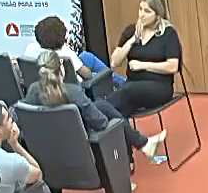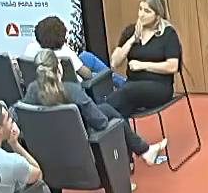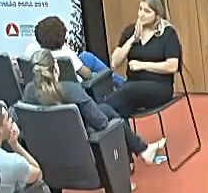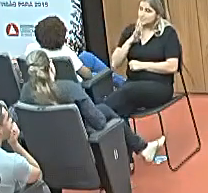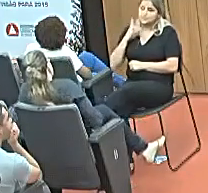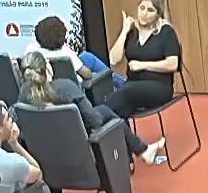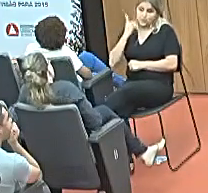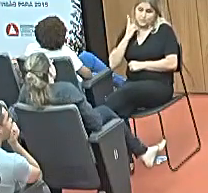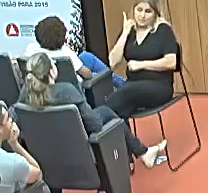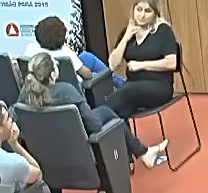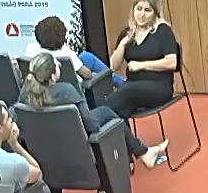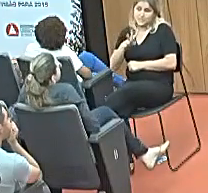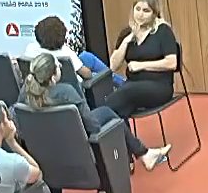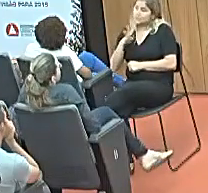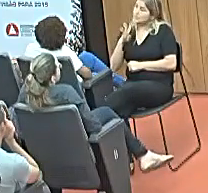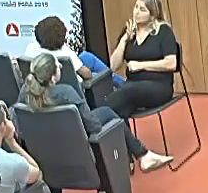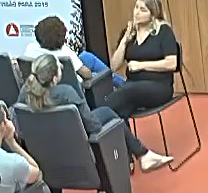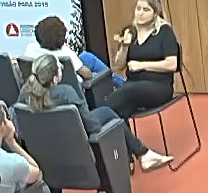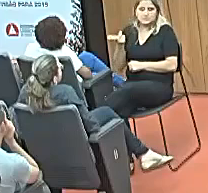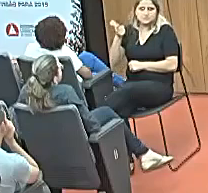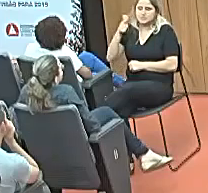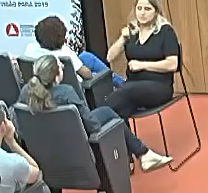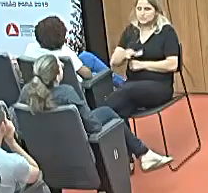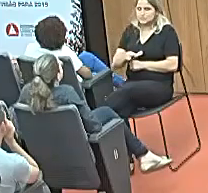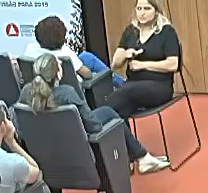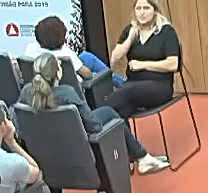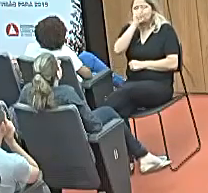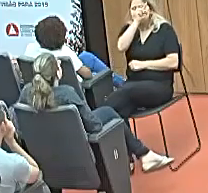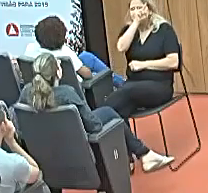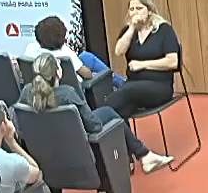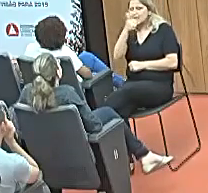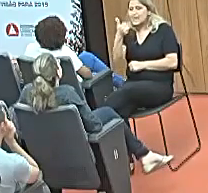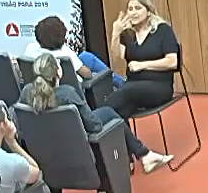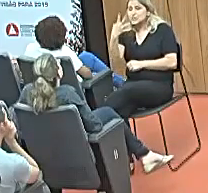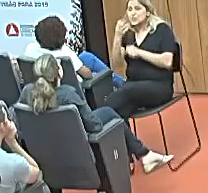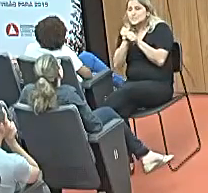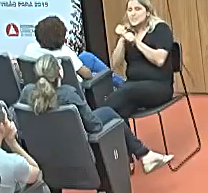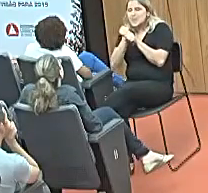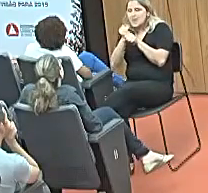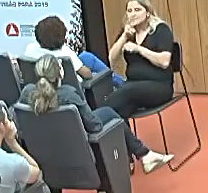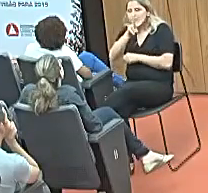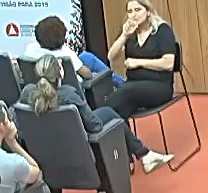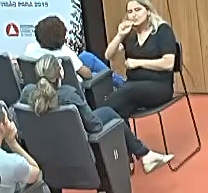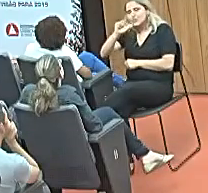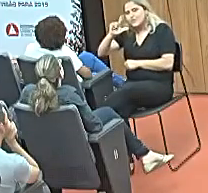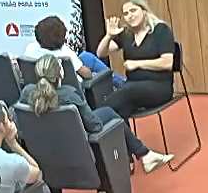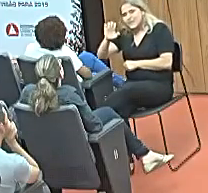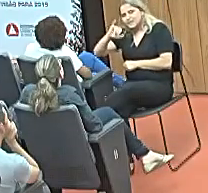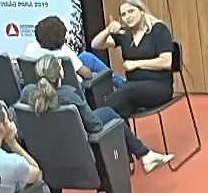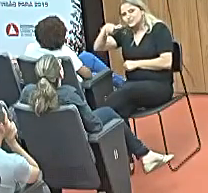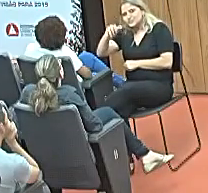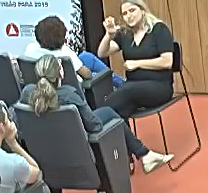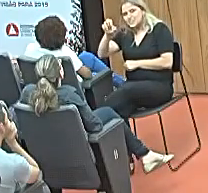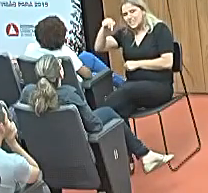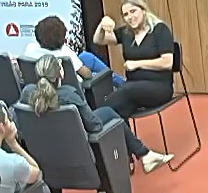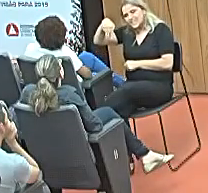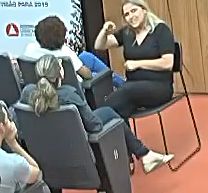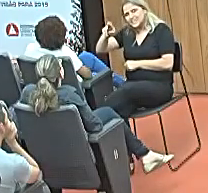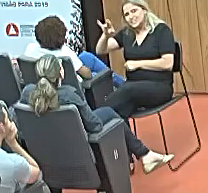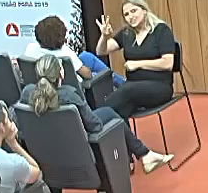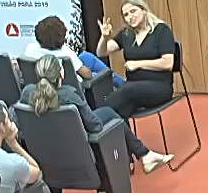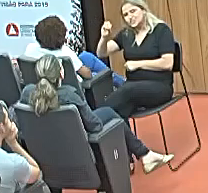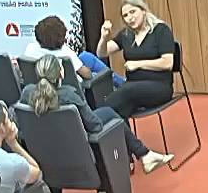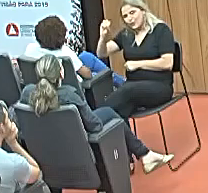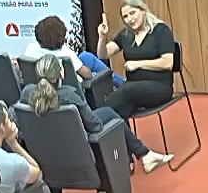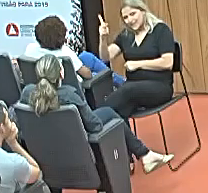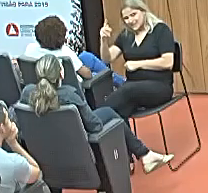conseguimos estou fiquei 14 anos longe e que tinha como secretária de educação e assistência